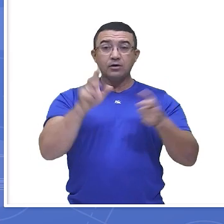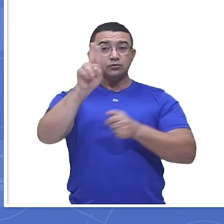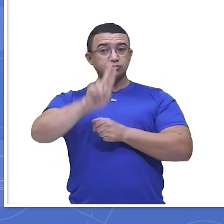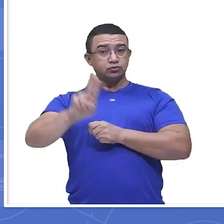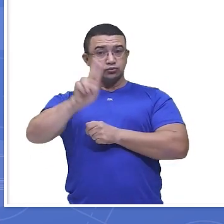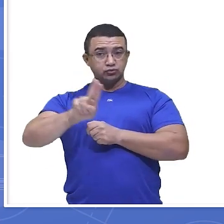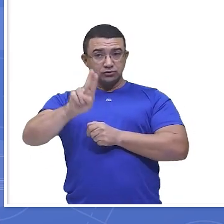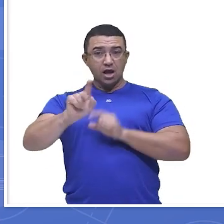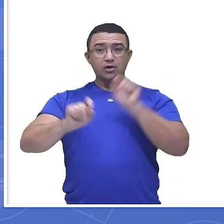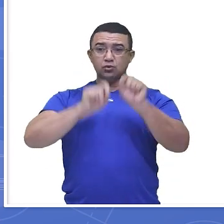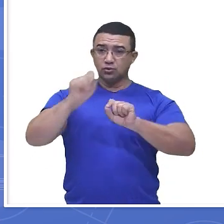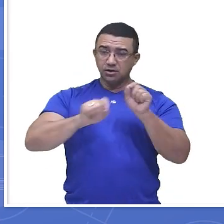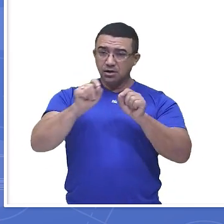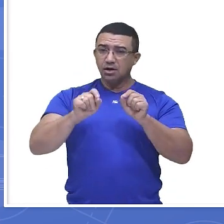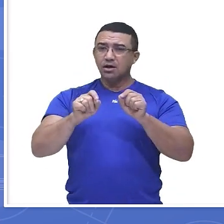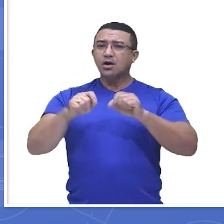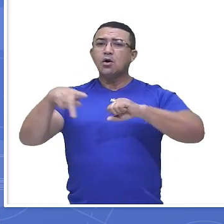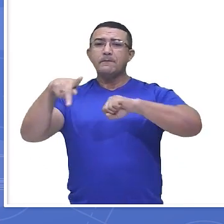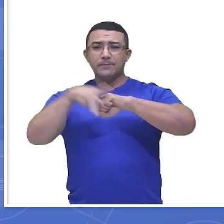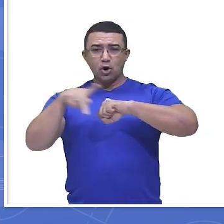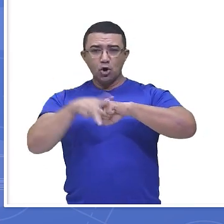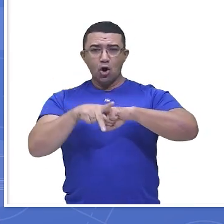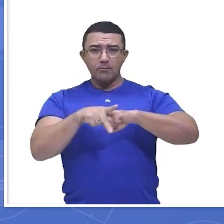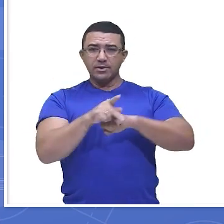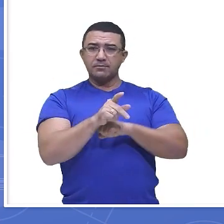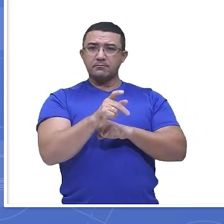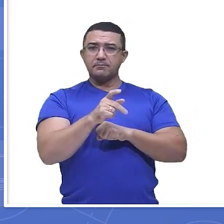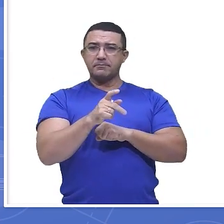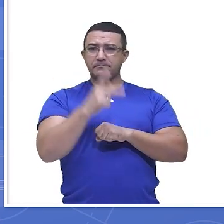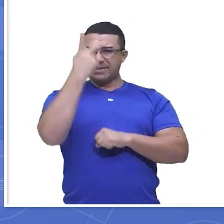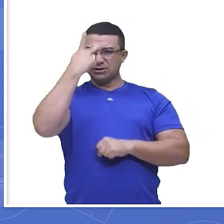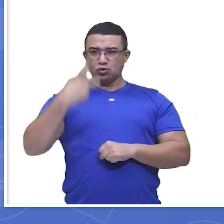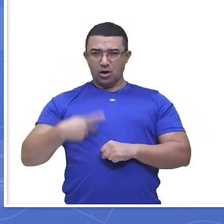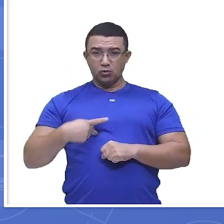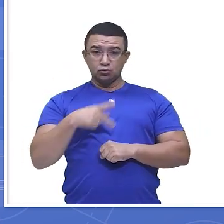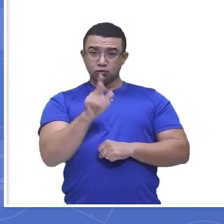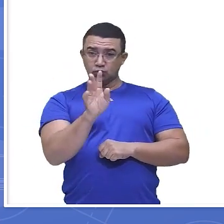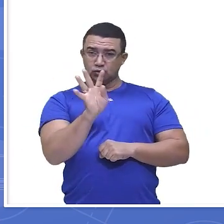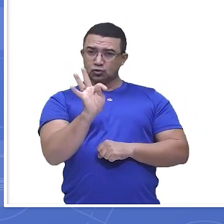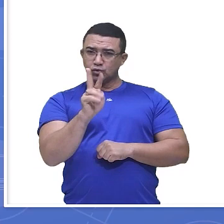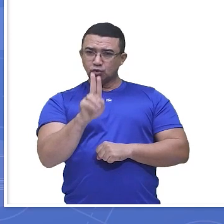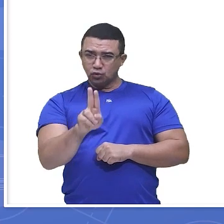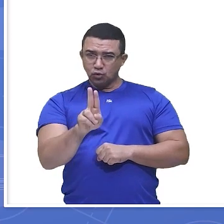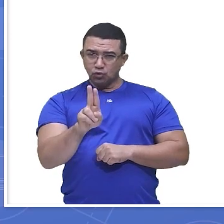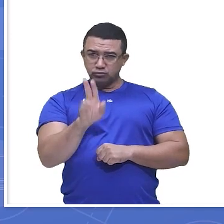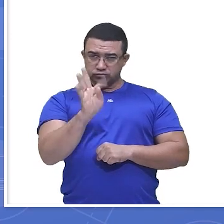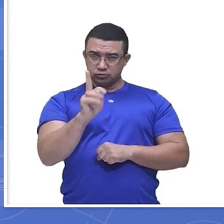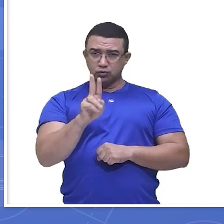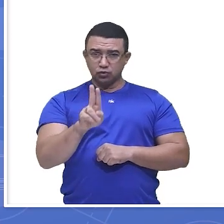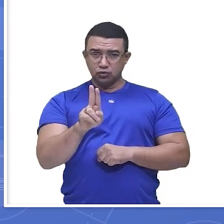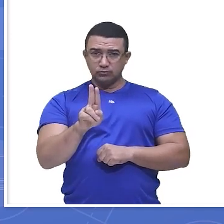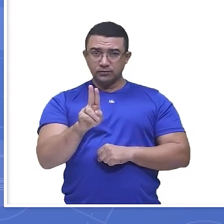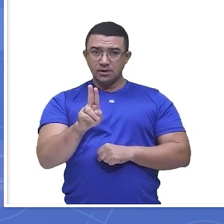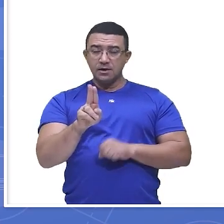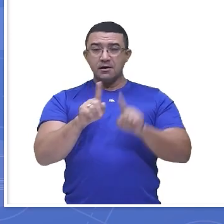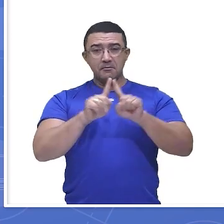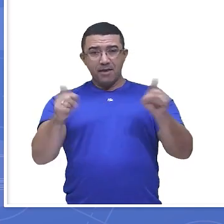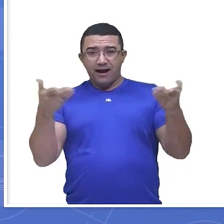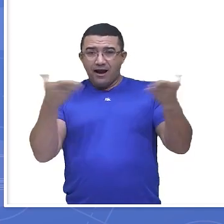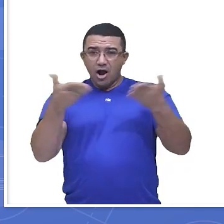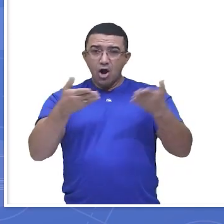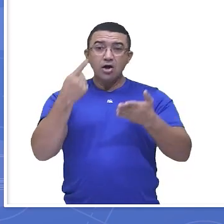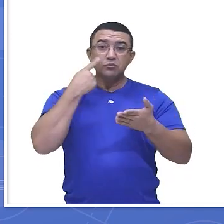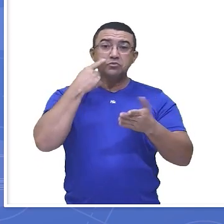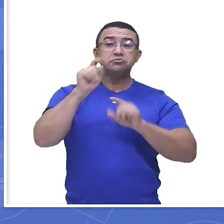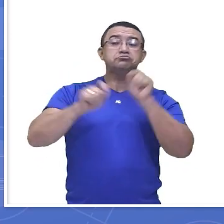Utilizaram um pronome pessoal, o tu, de cara eu vou dizer logo, né? Mas nós vamos entrar agora,